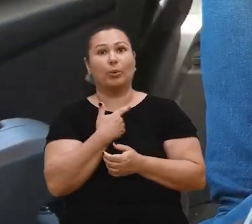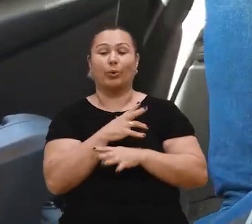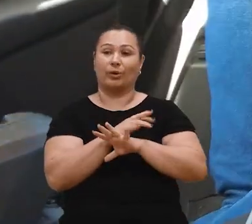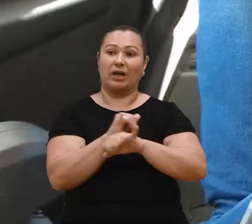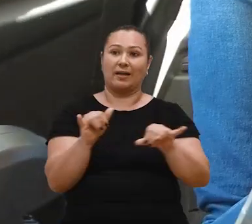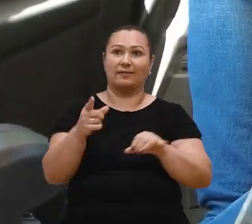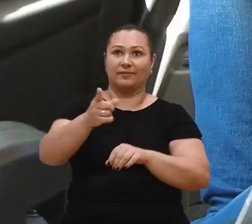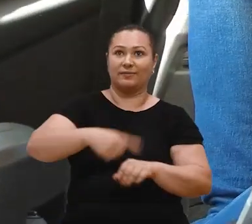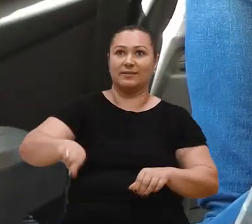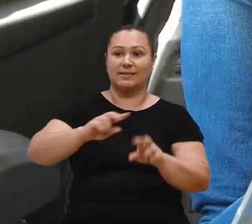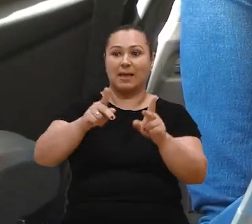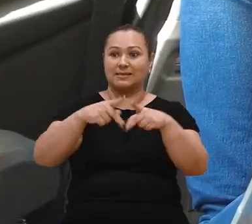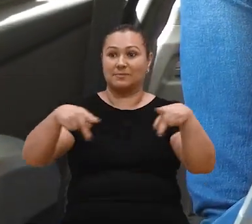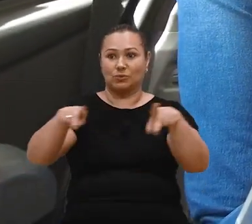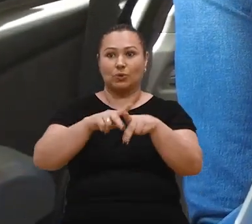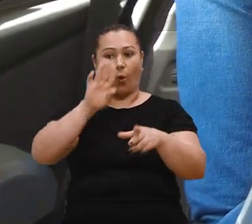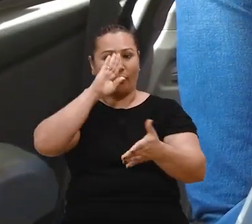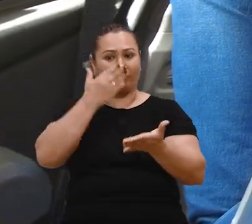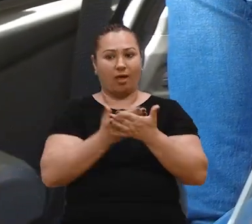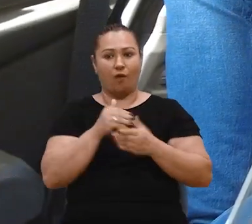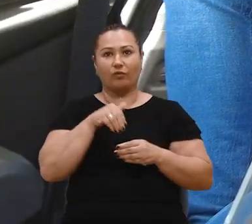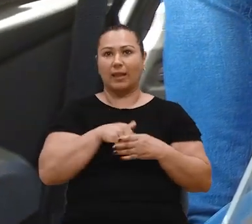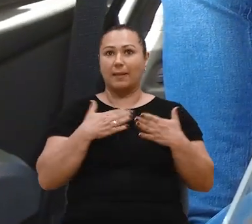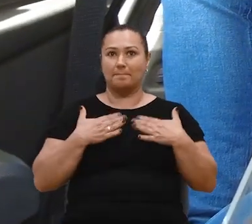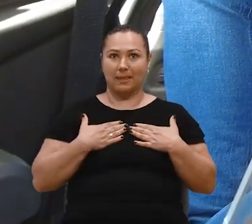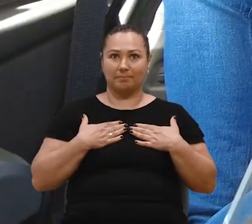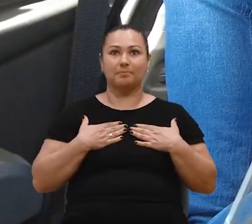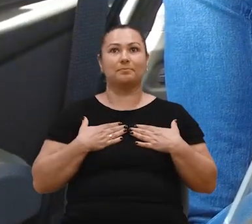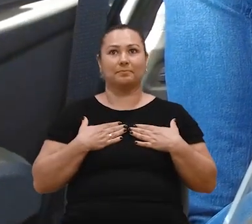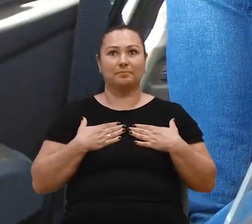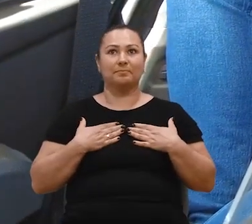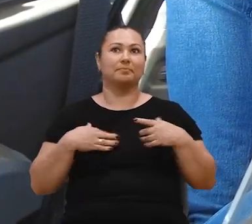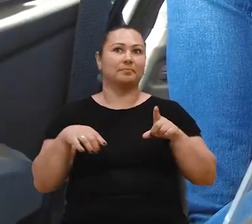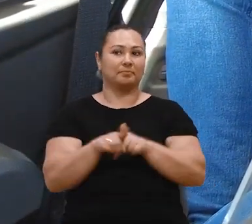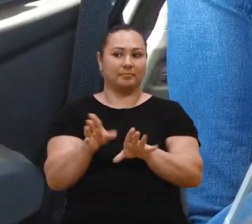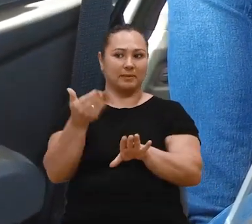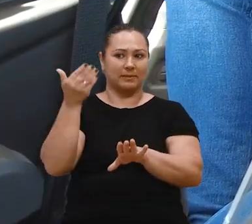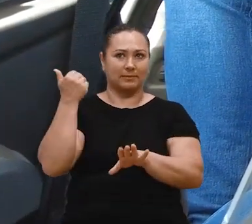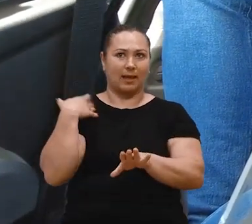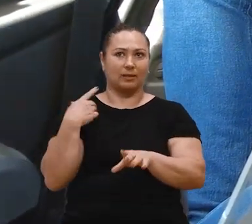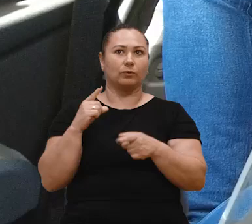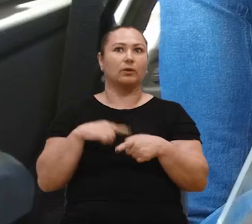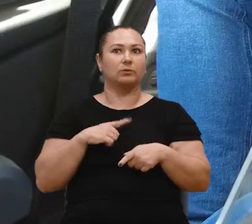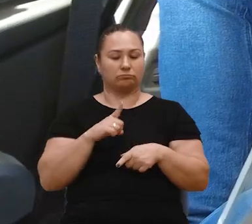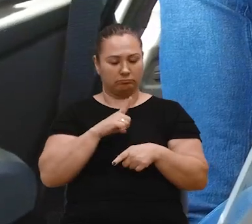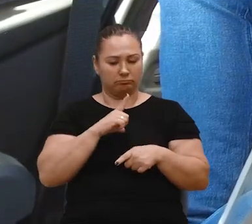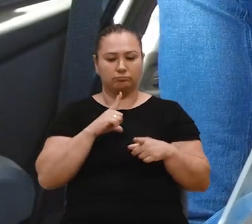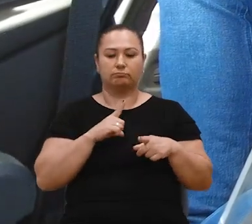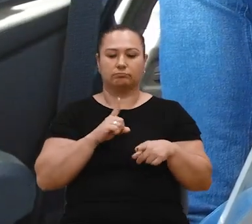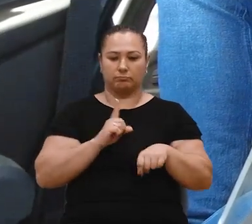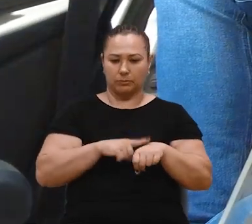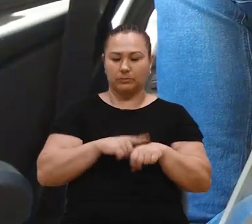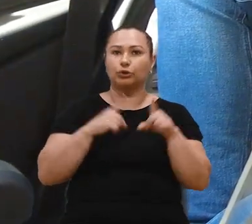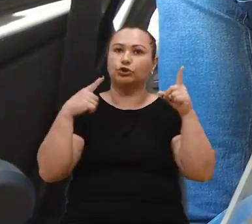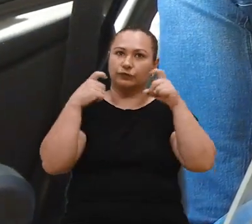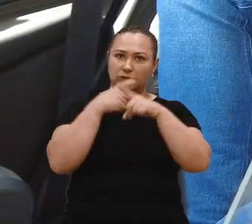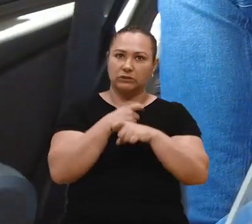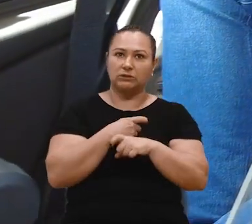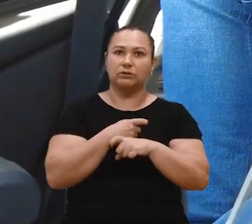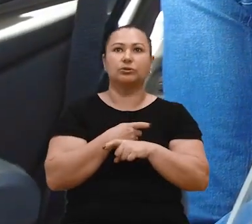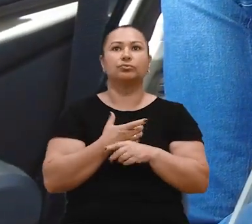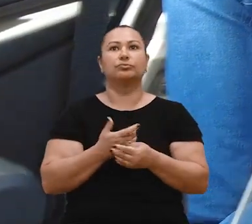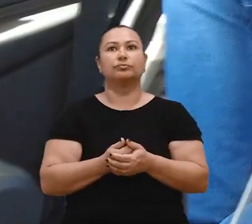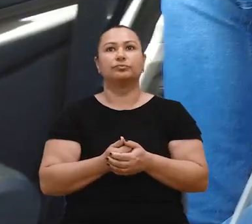né, para as pessoas que confiaram o voto em mim, né? Na legislação passada eu passei por situações bastante difíceis.